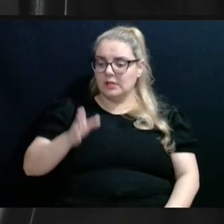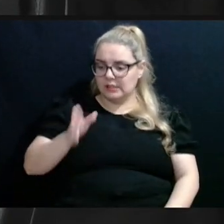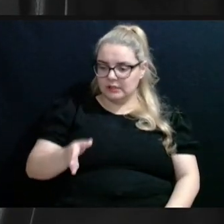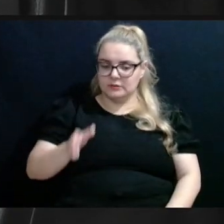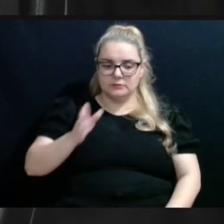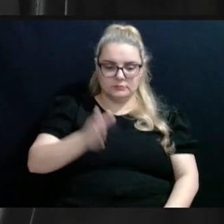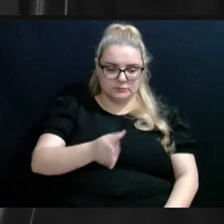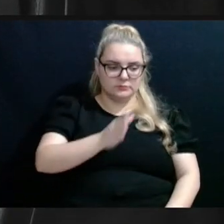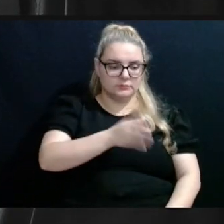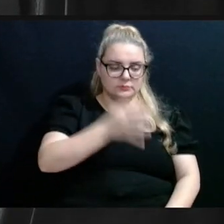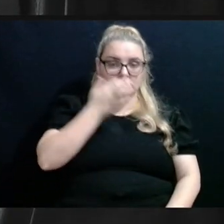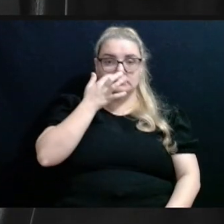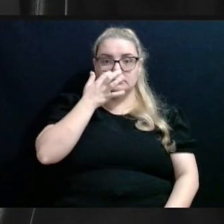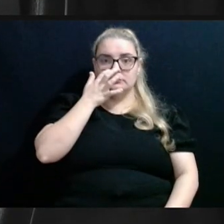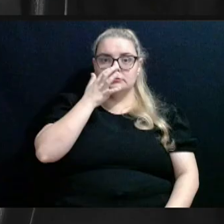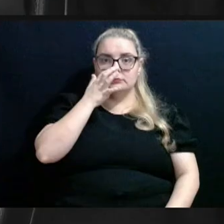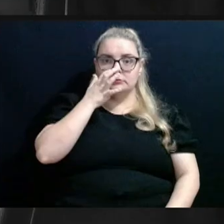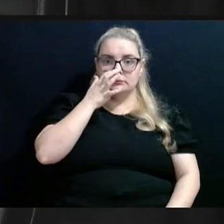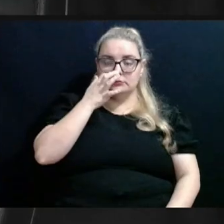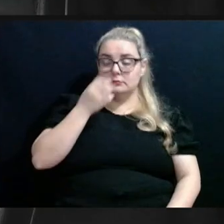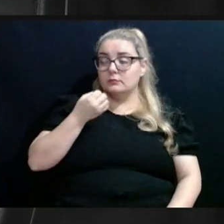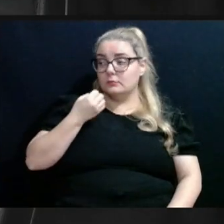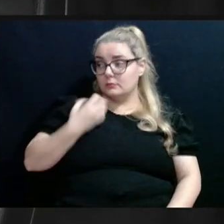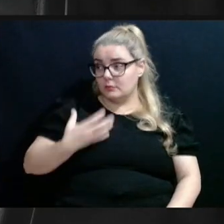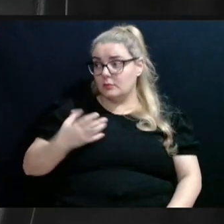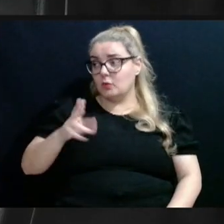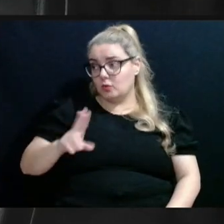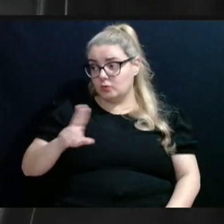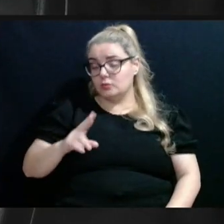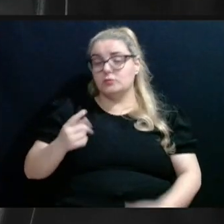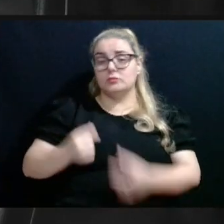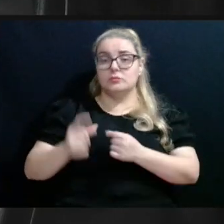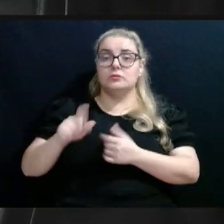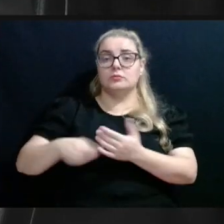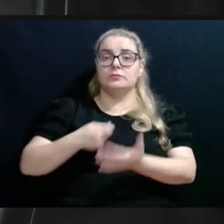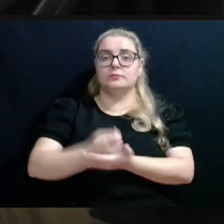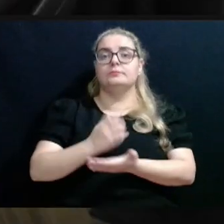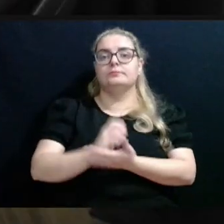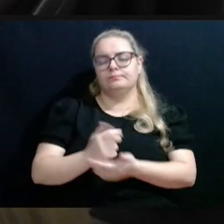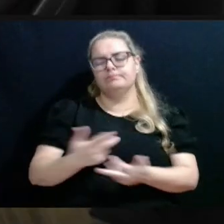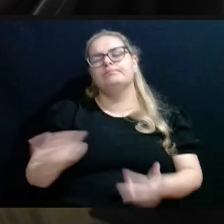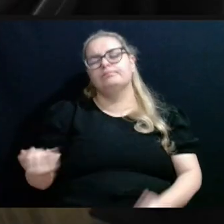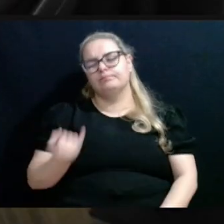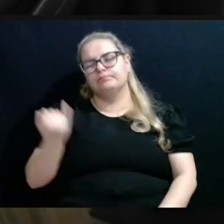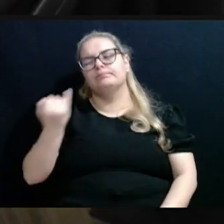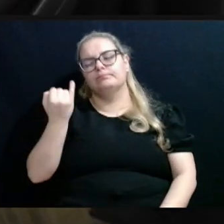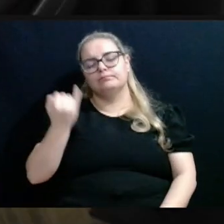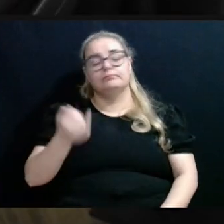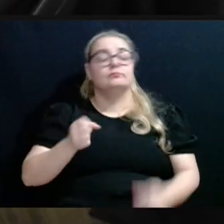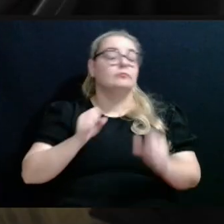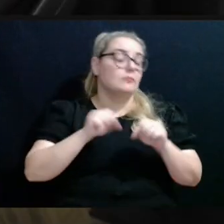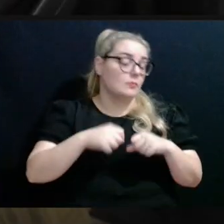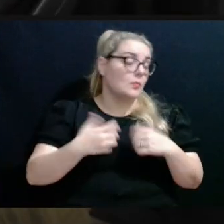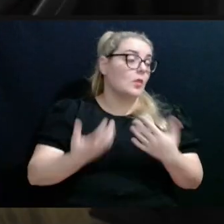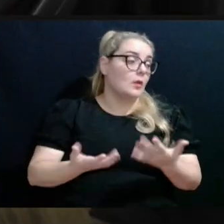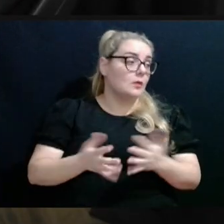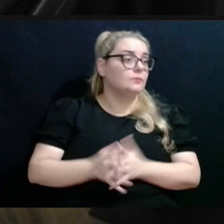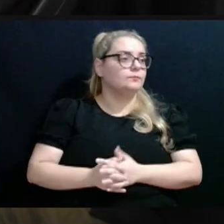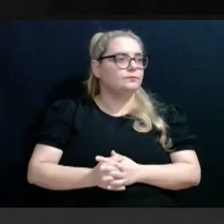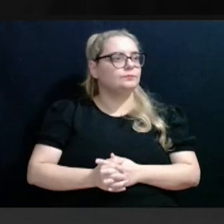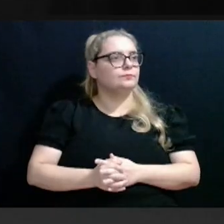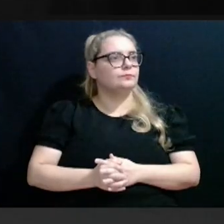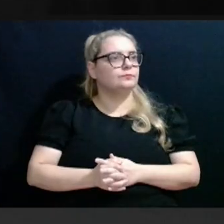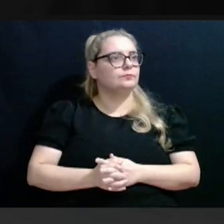pensando realmente no bom uso daquela emenda, é uma coisa muito importante. Sim. Agora, além